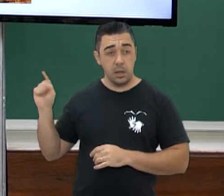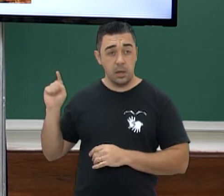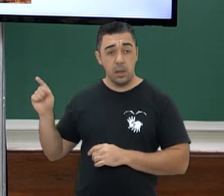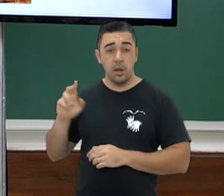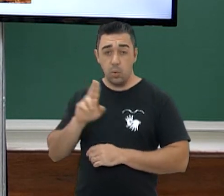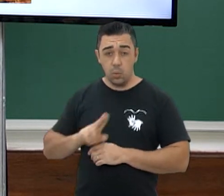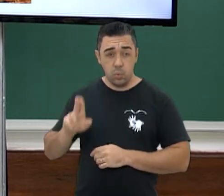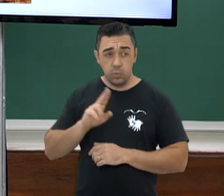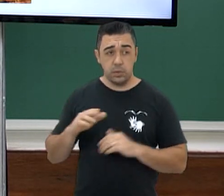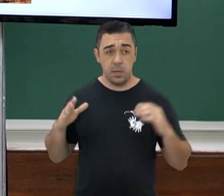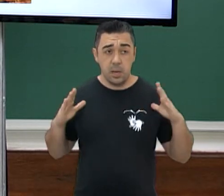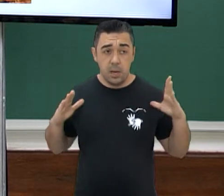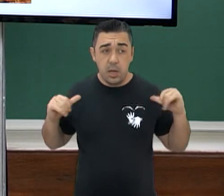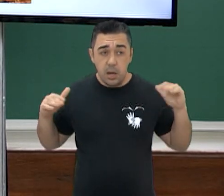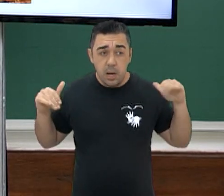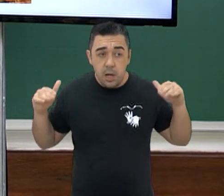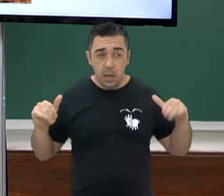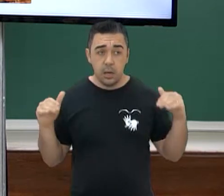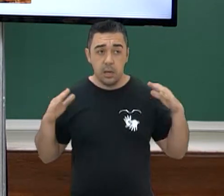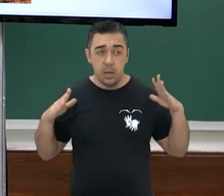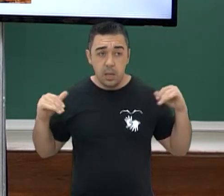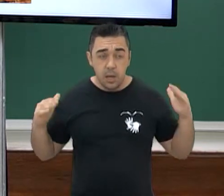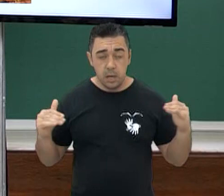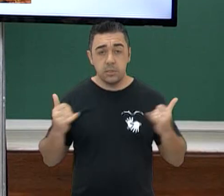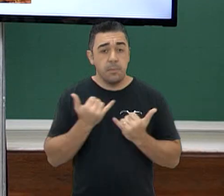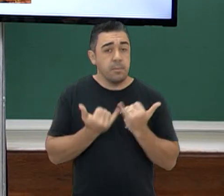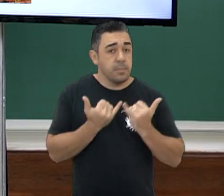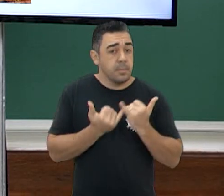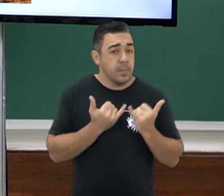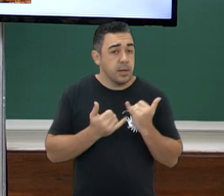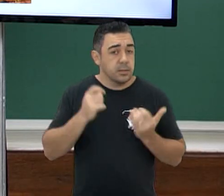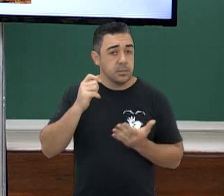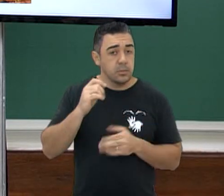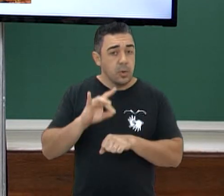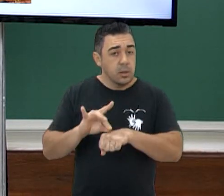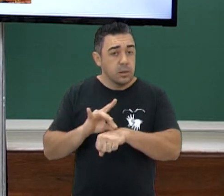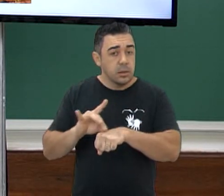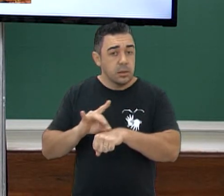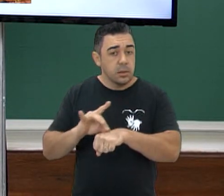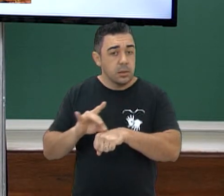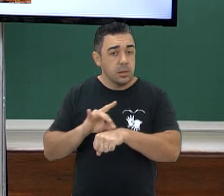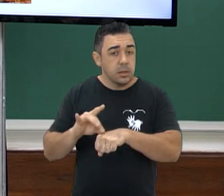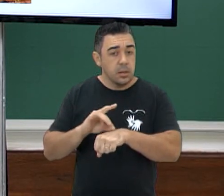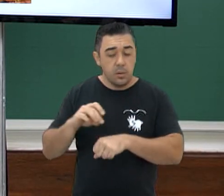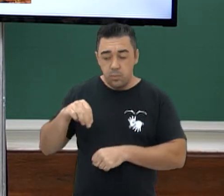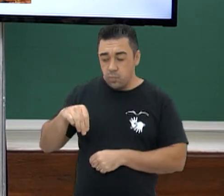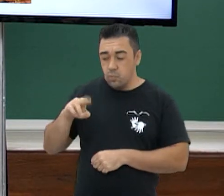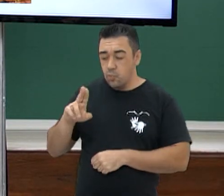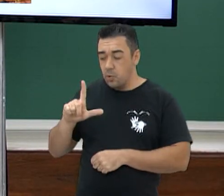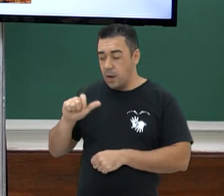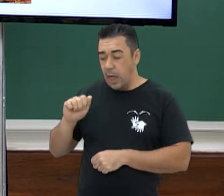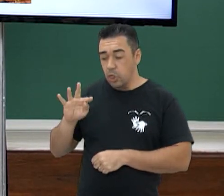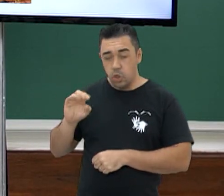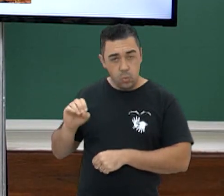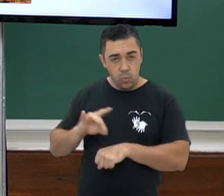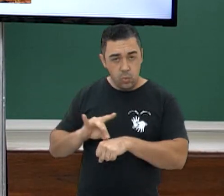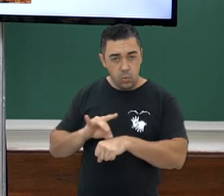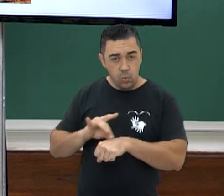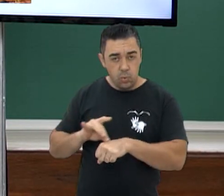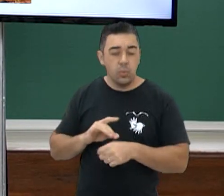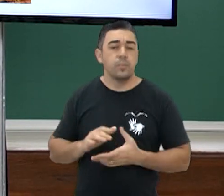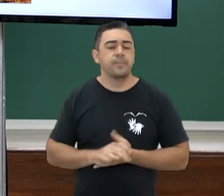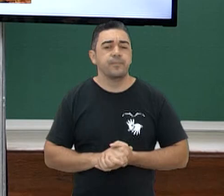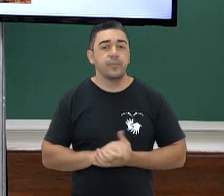vários anjos que ele faz com características de mulatos. Normalmente os anjos são brancos, de olhos azuis, ele faz os anjos mulatos.